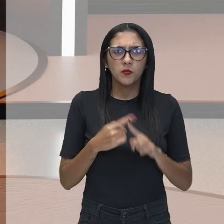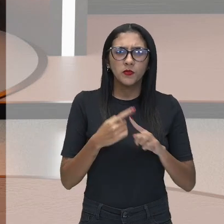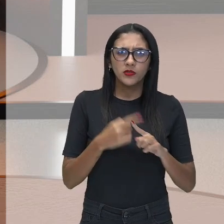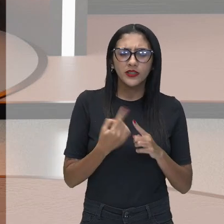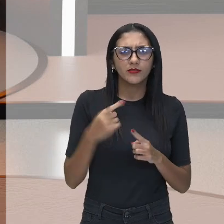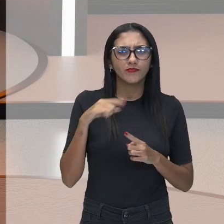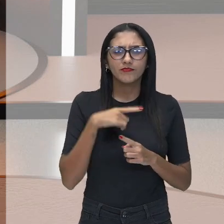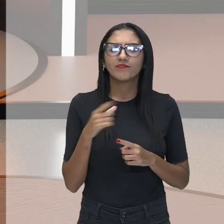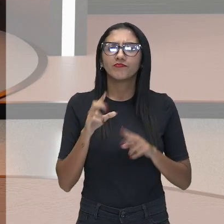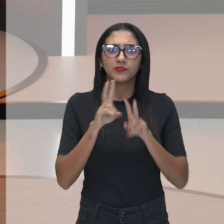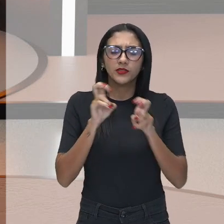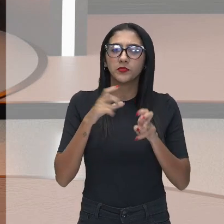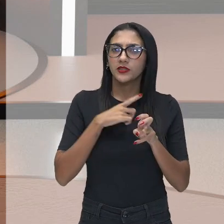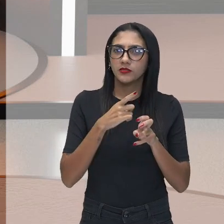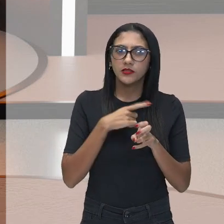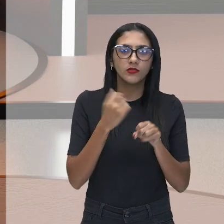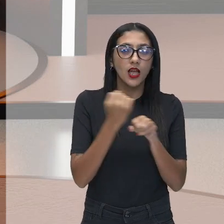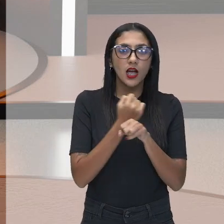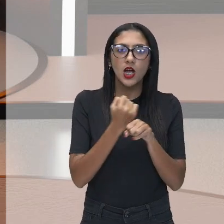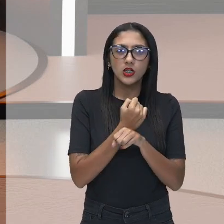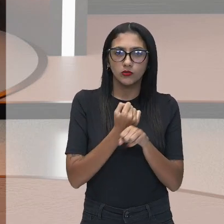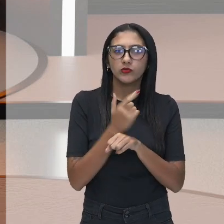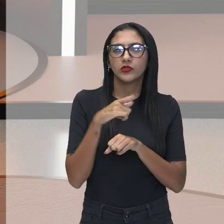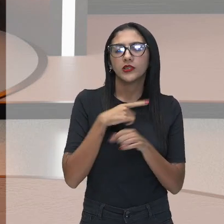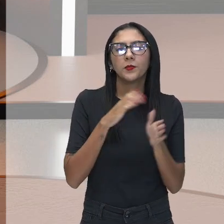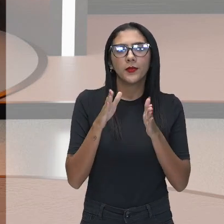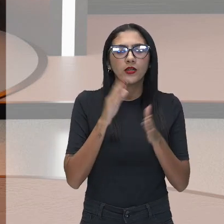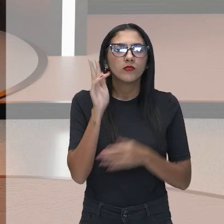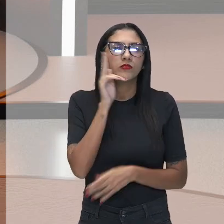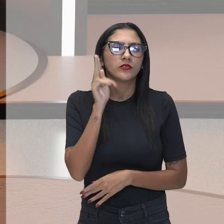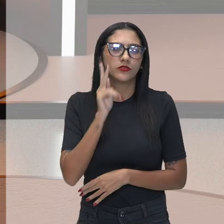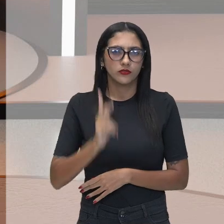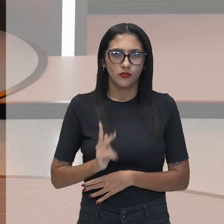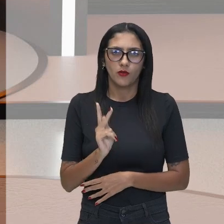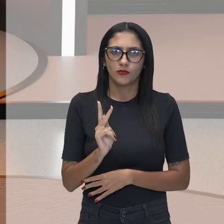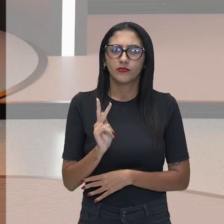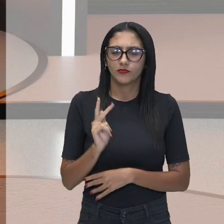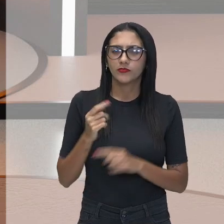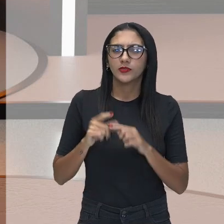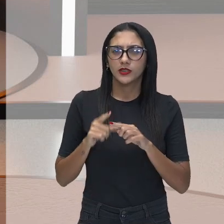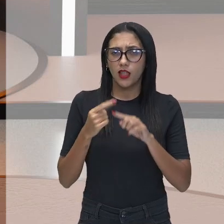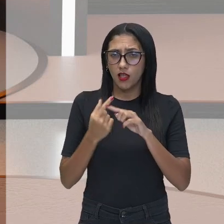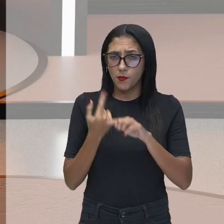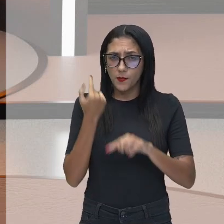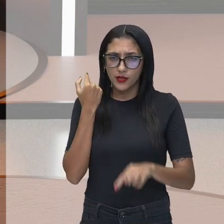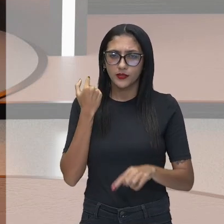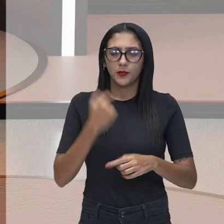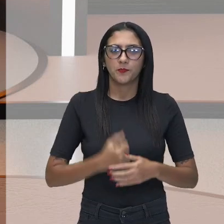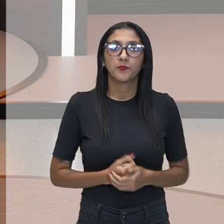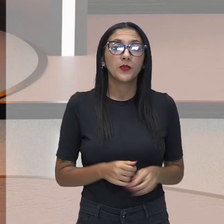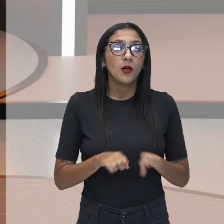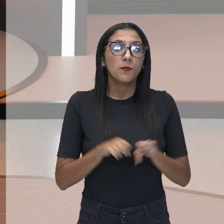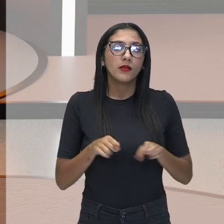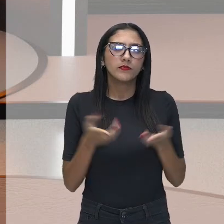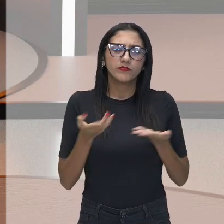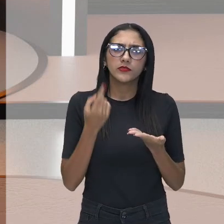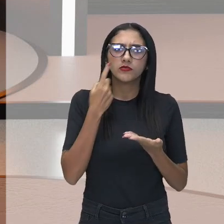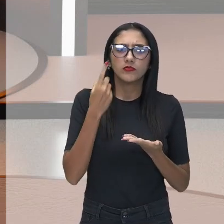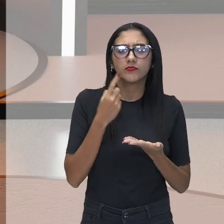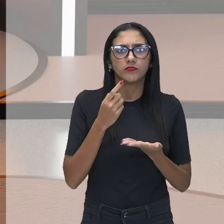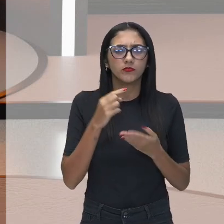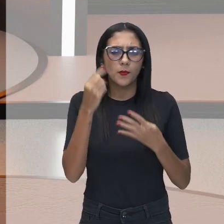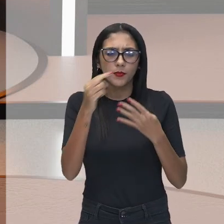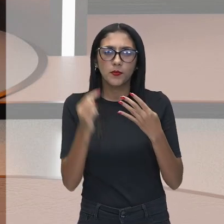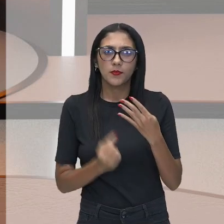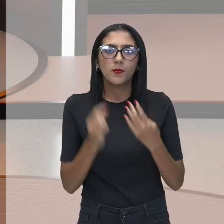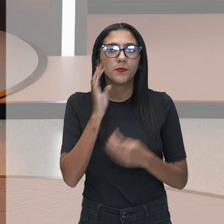são anos, né? Anos de fatos históricos que aconteceram. Mas nós vamos tratar de questões